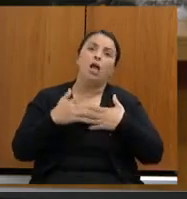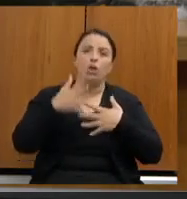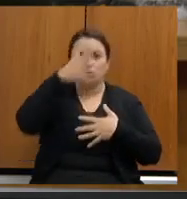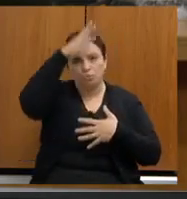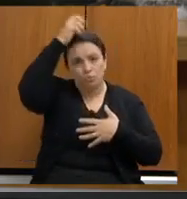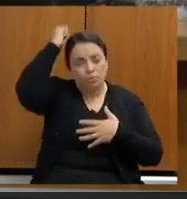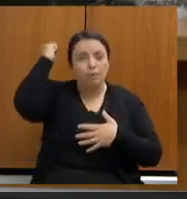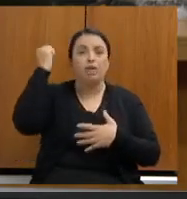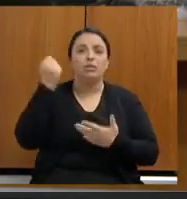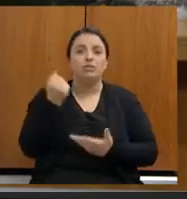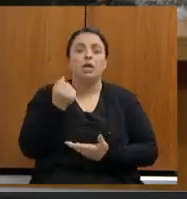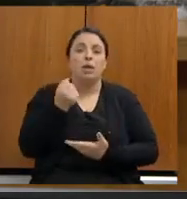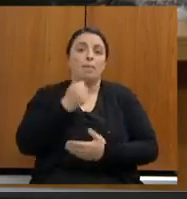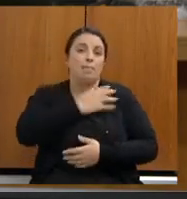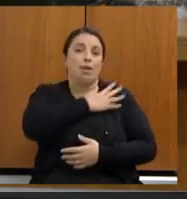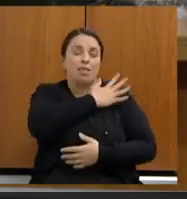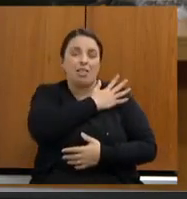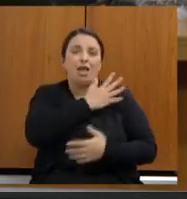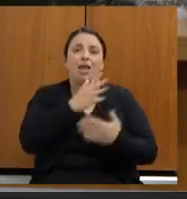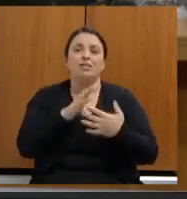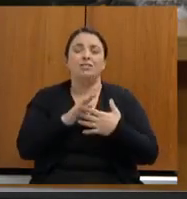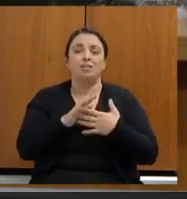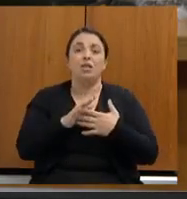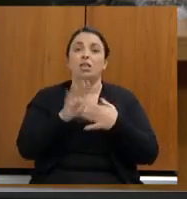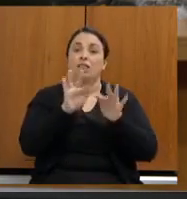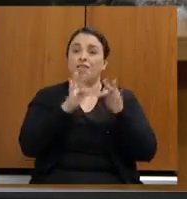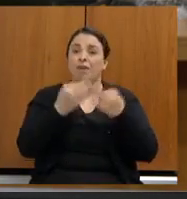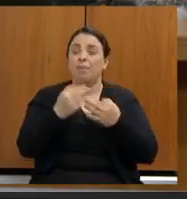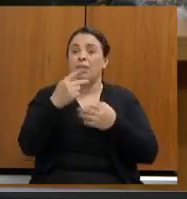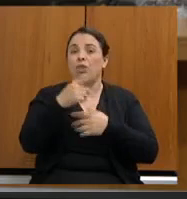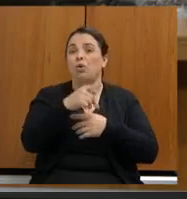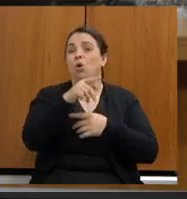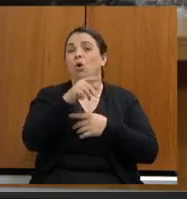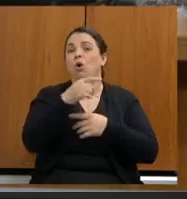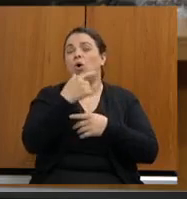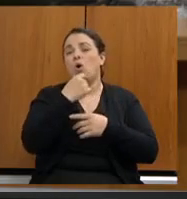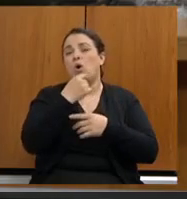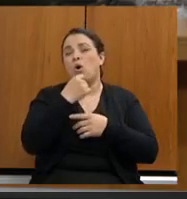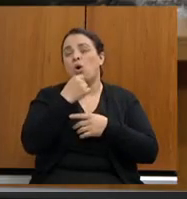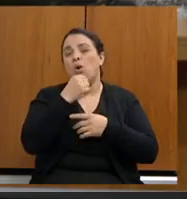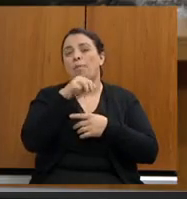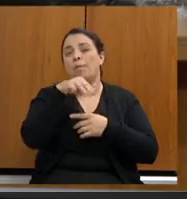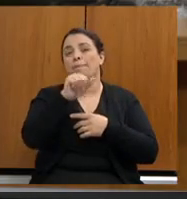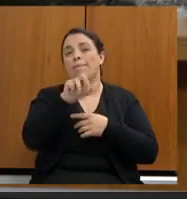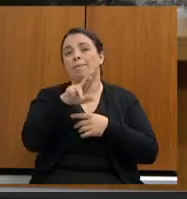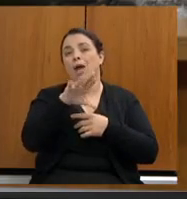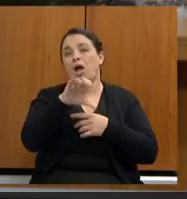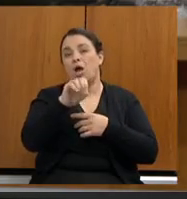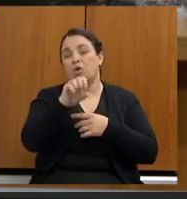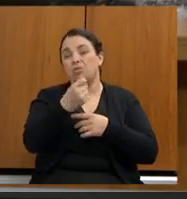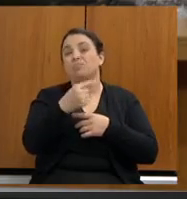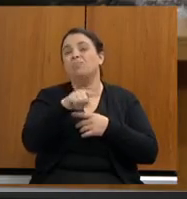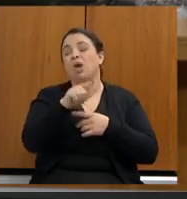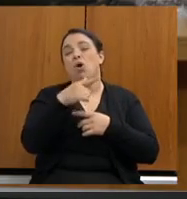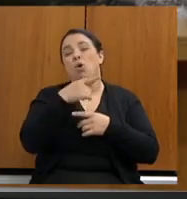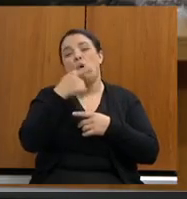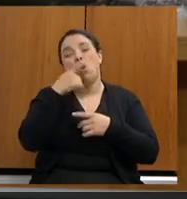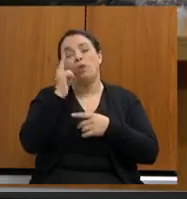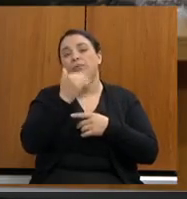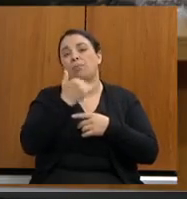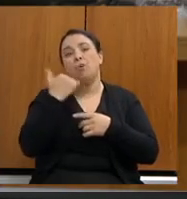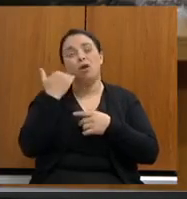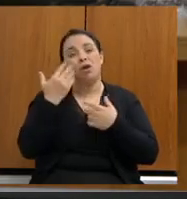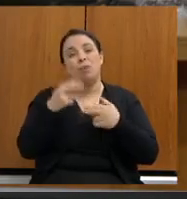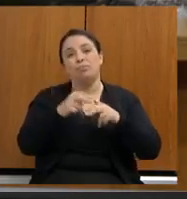Aos familiares do sargento Marcos Antonio da Silva do col bom que nós perdemos também ontem em